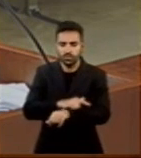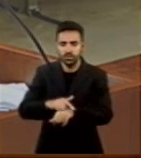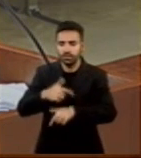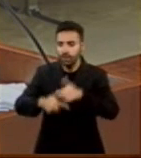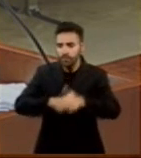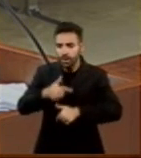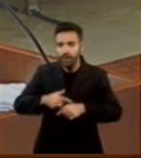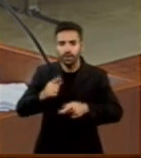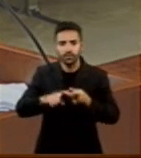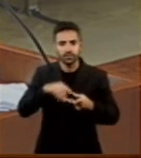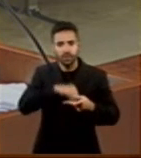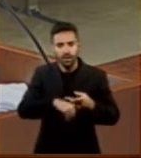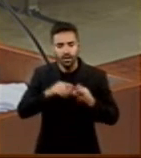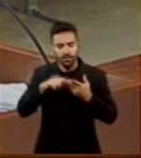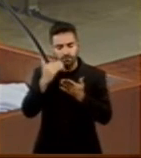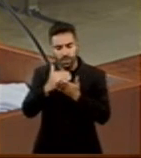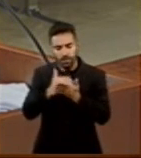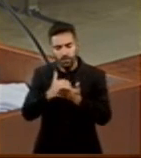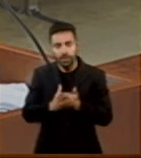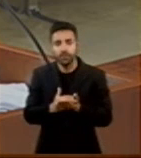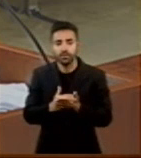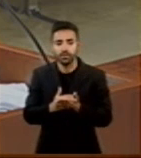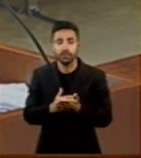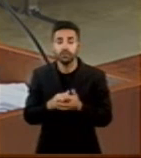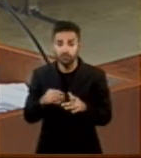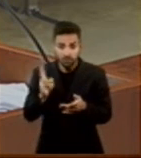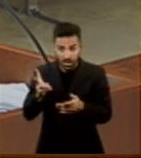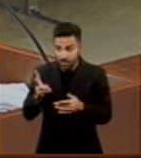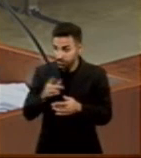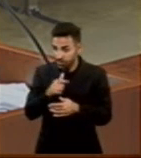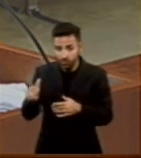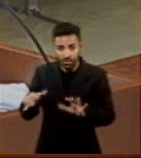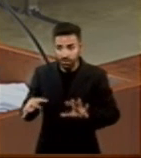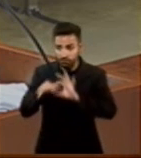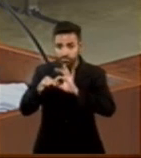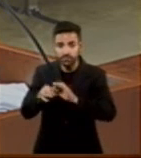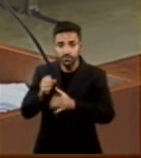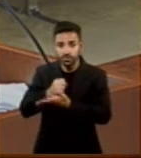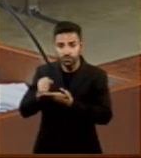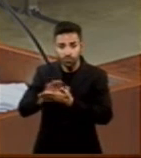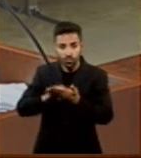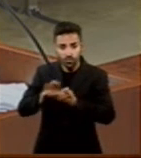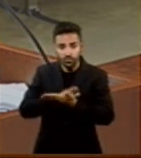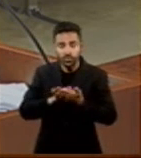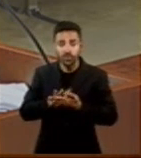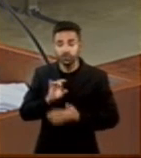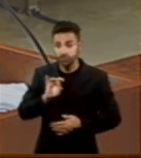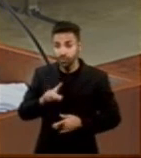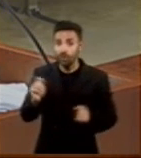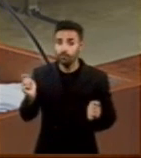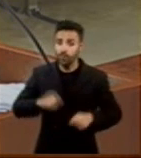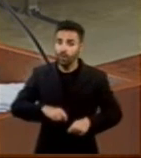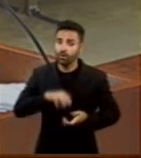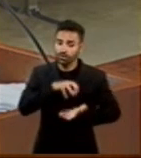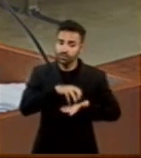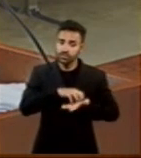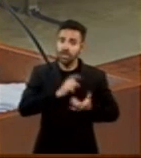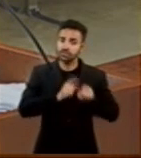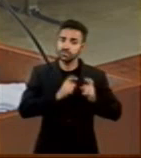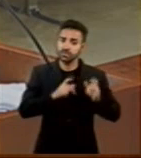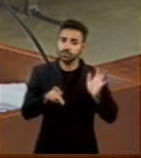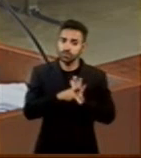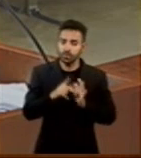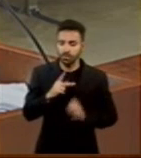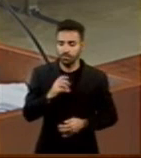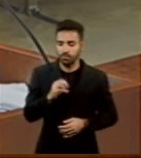de servidores ou empregados, inclusive daqueles sem vínculo empregatício, somente poderão ser firmados pelas administrações dos portos. Claro que